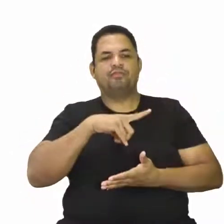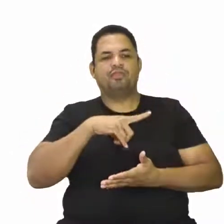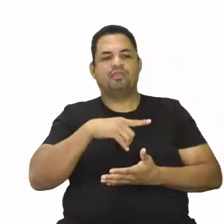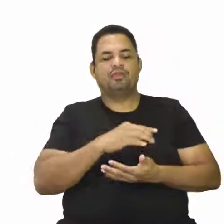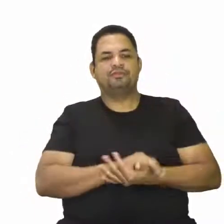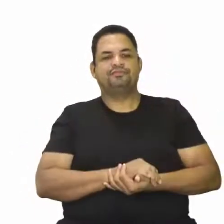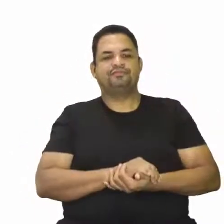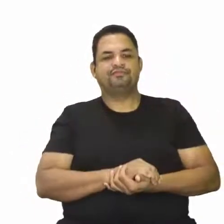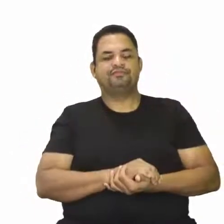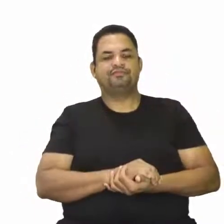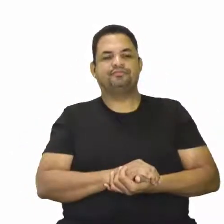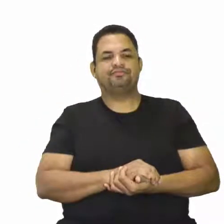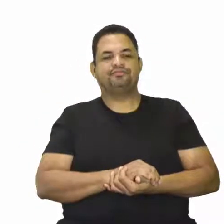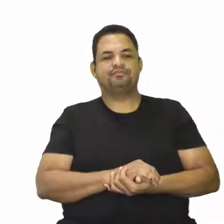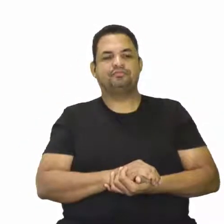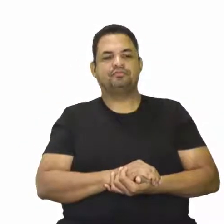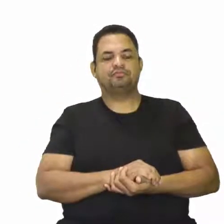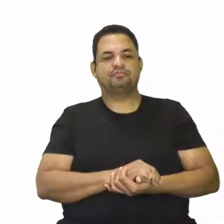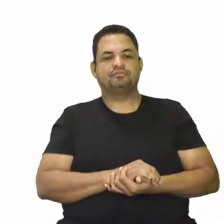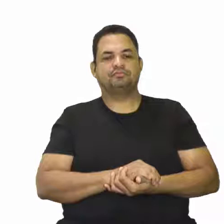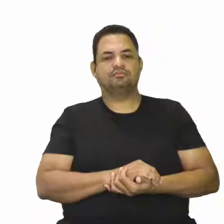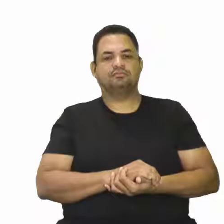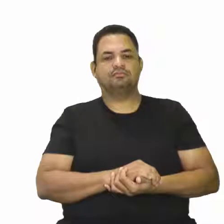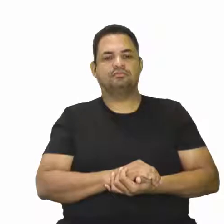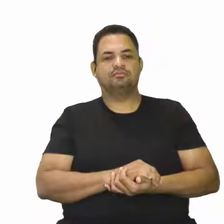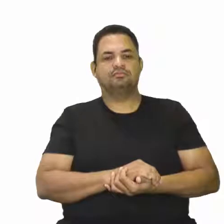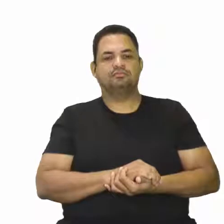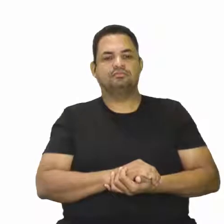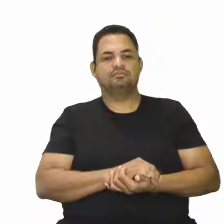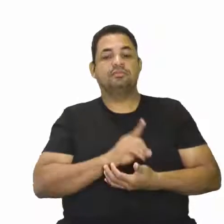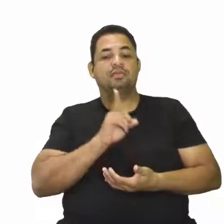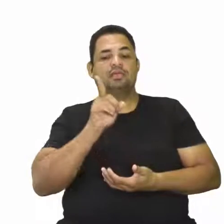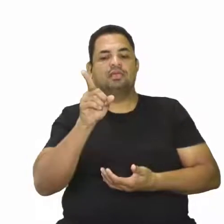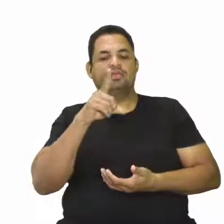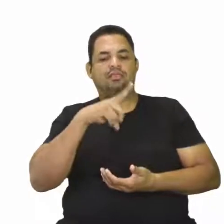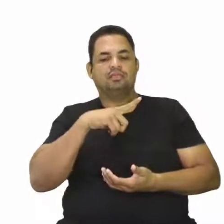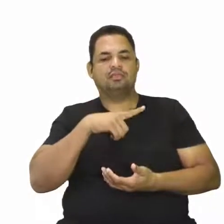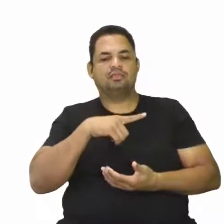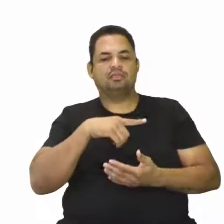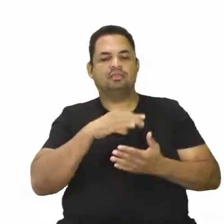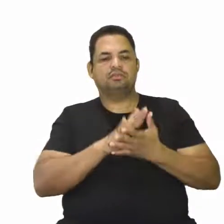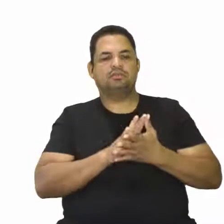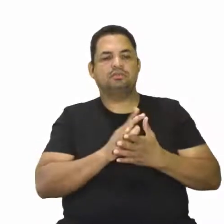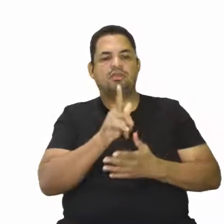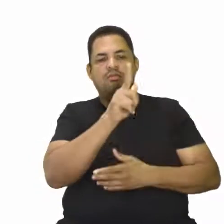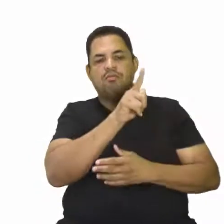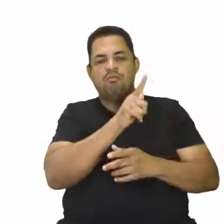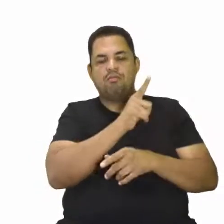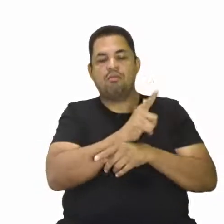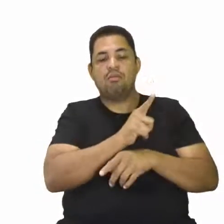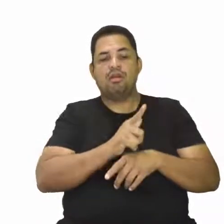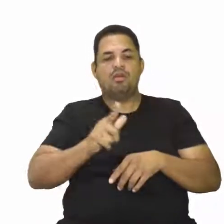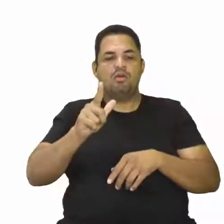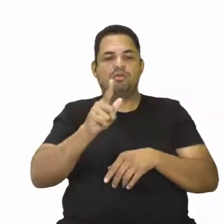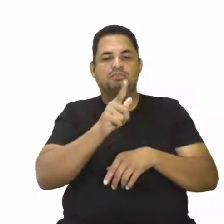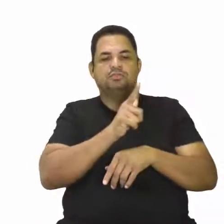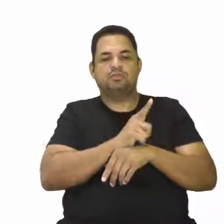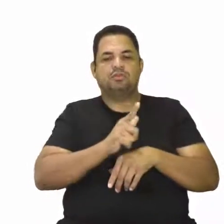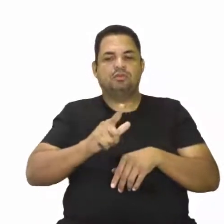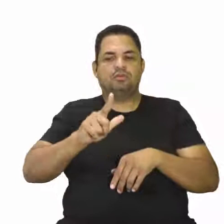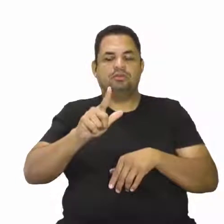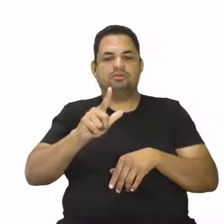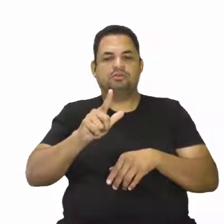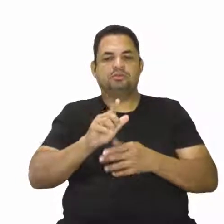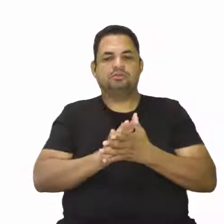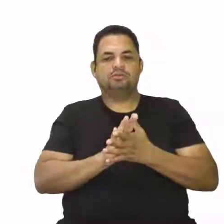tienda de ropas muy bonita. Ali tem uma tenda, uma loja de roupas